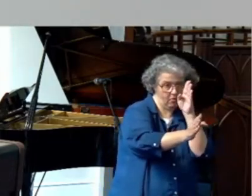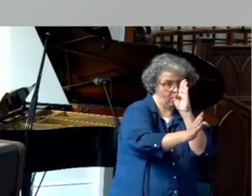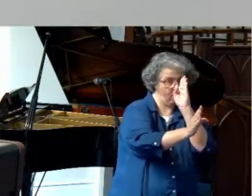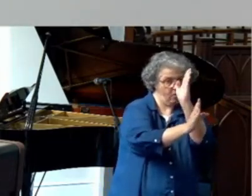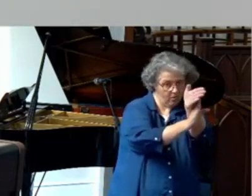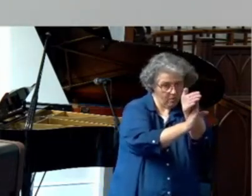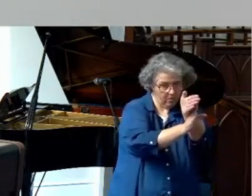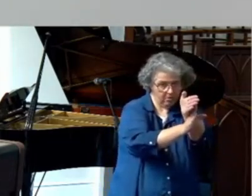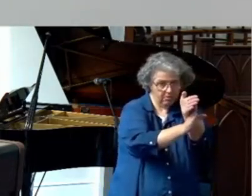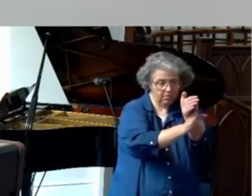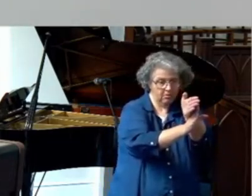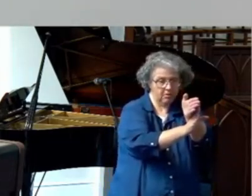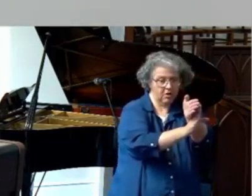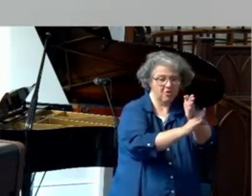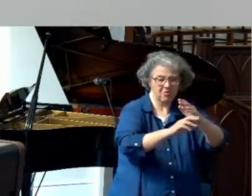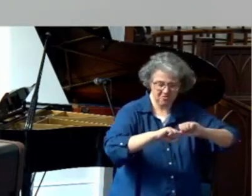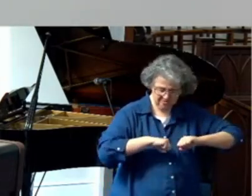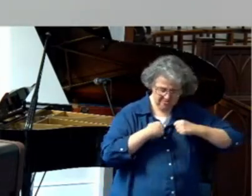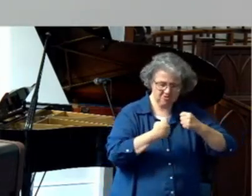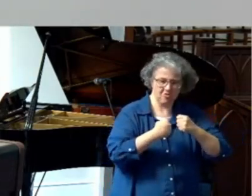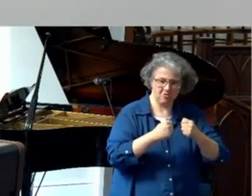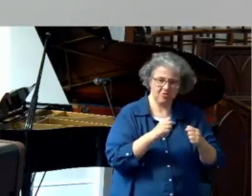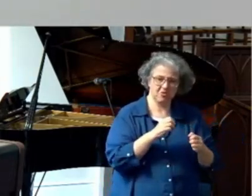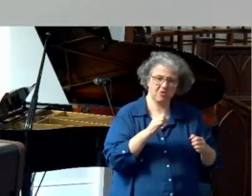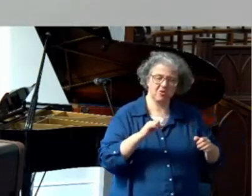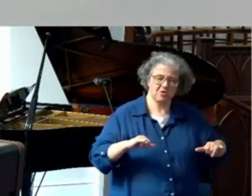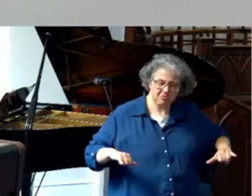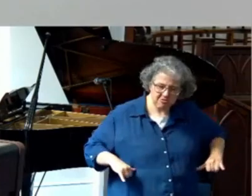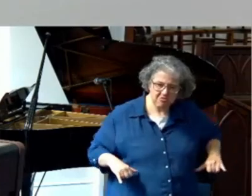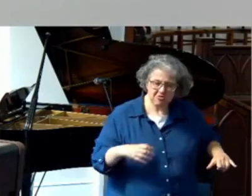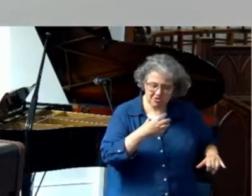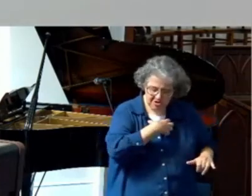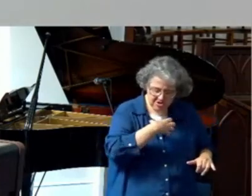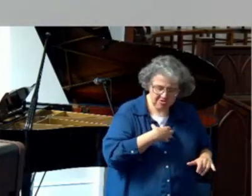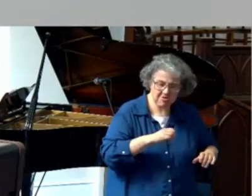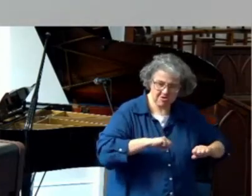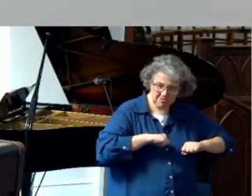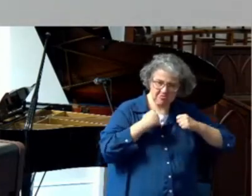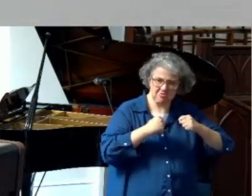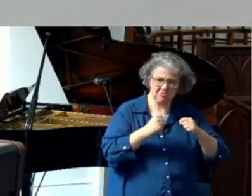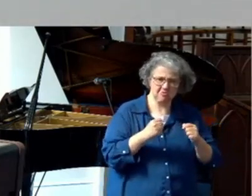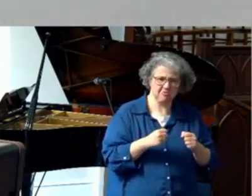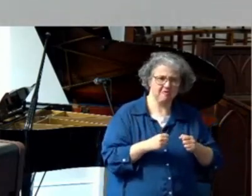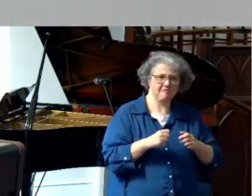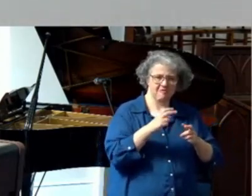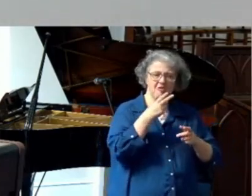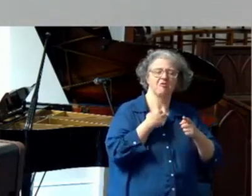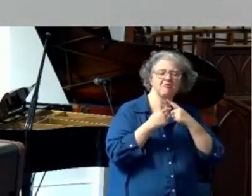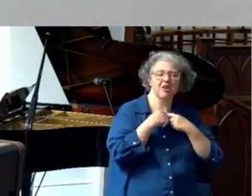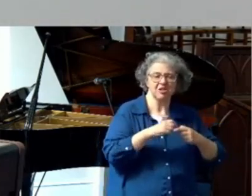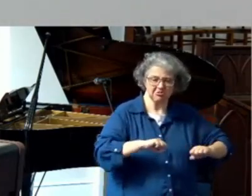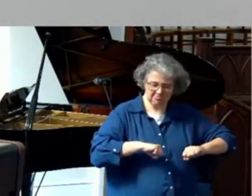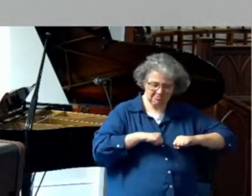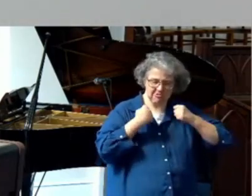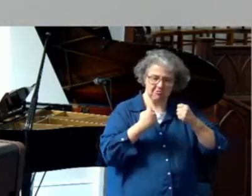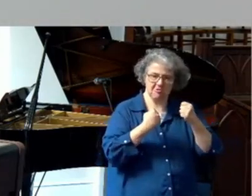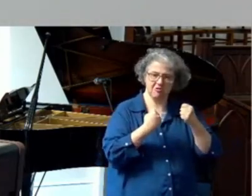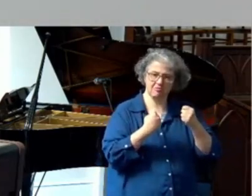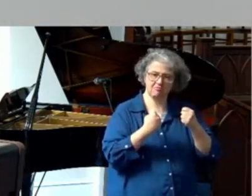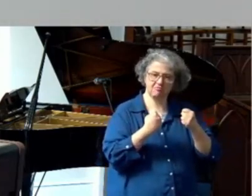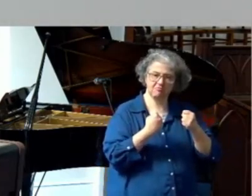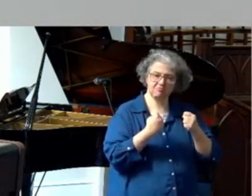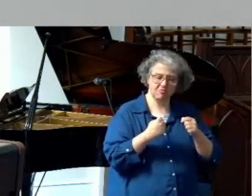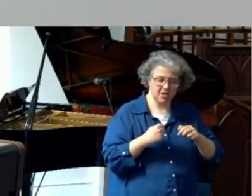seu ânimo, com toda a sua emoção, ele escreve para eles. Fala, peraí, a gente tem que conversar? A gente tem que conversar sobre o que é a